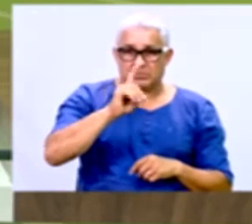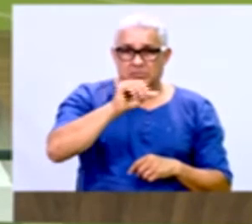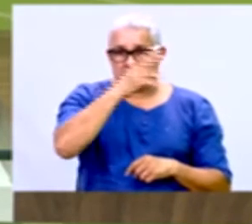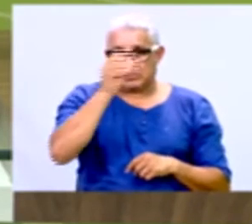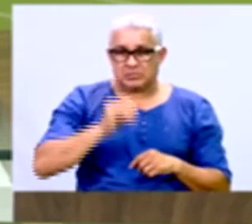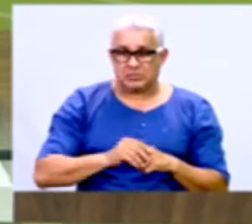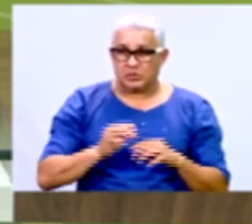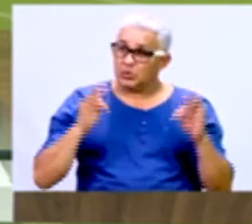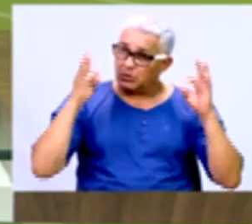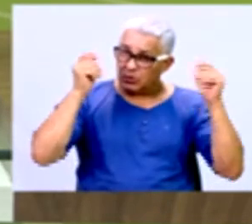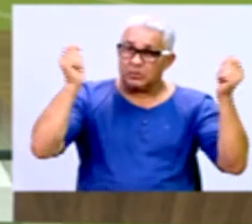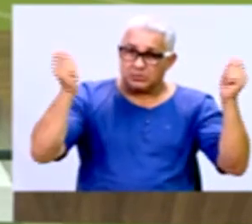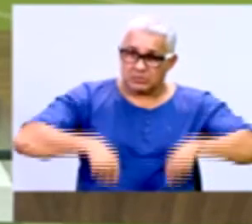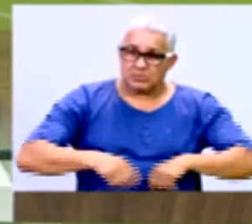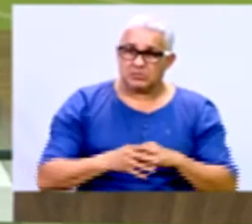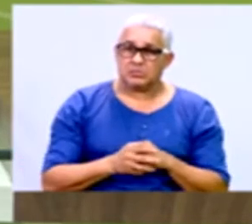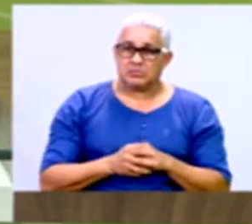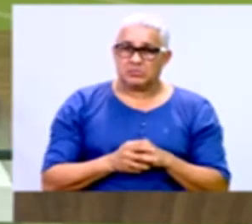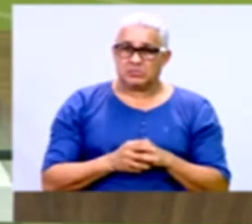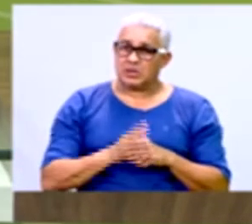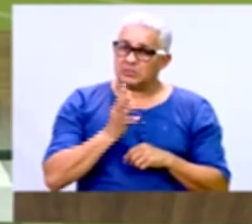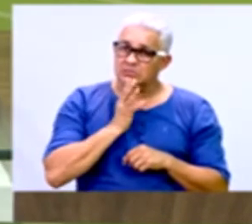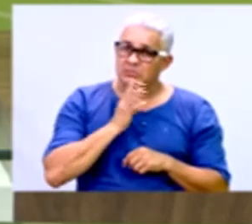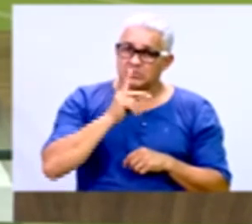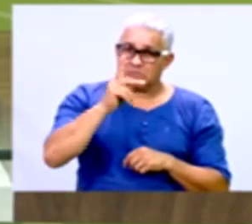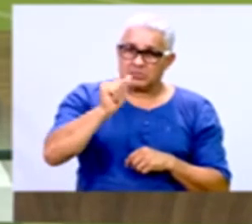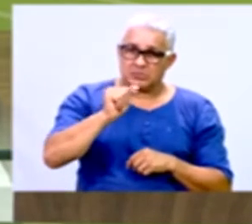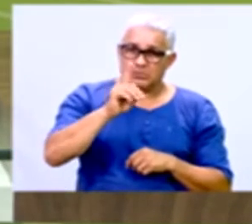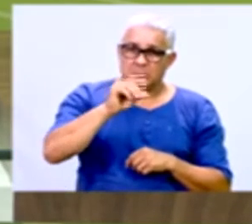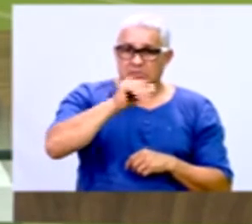todos possam, então, a partir do momento que eles conheçam esse padrão,